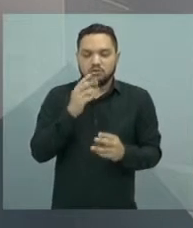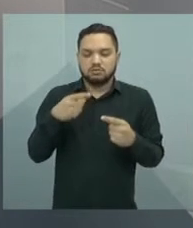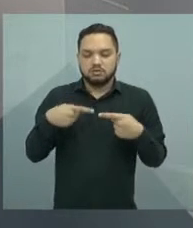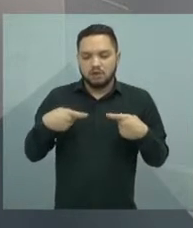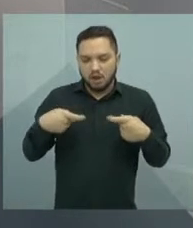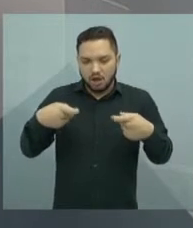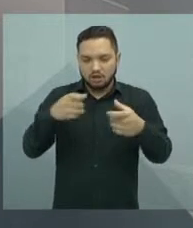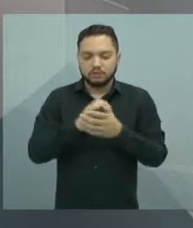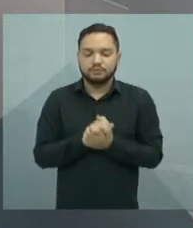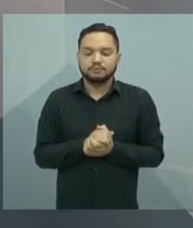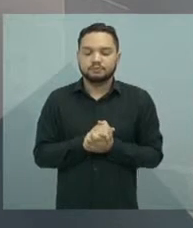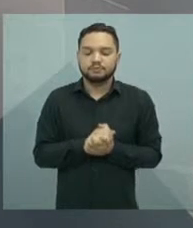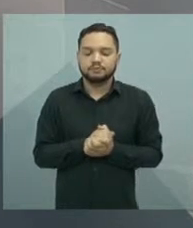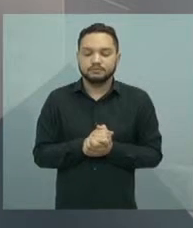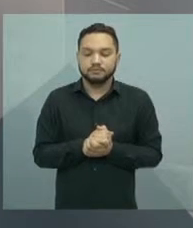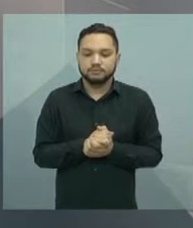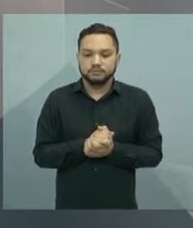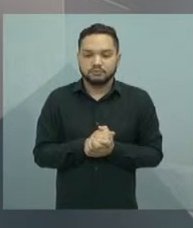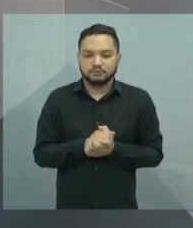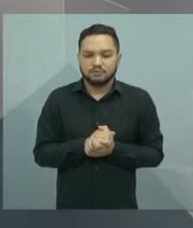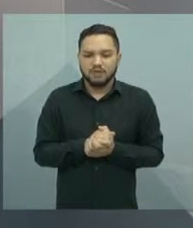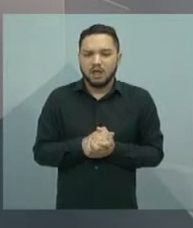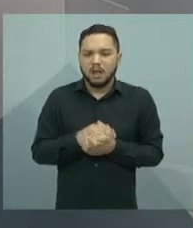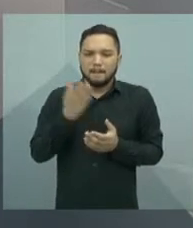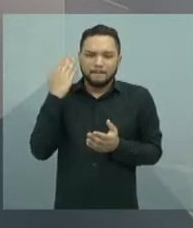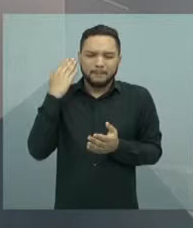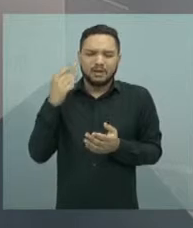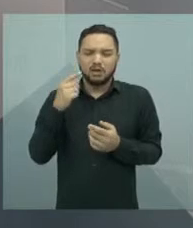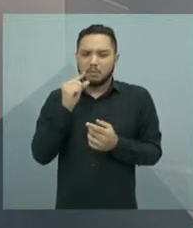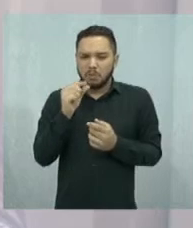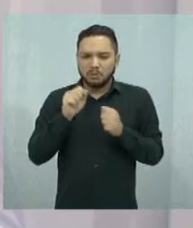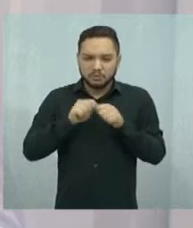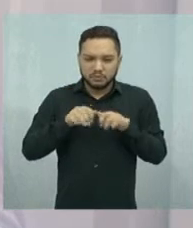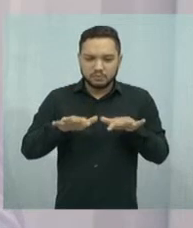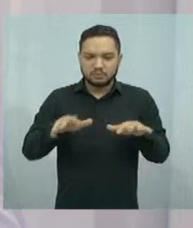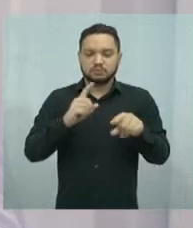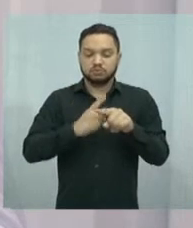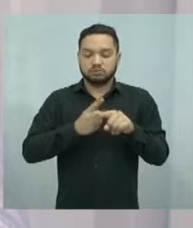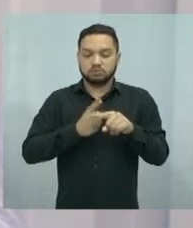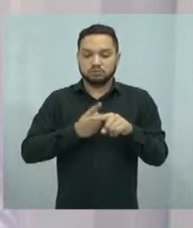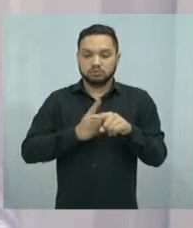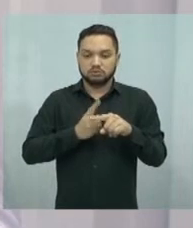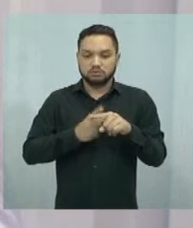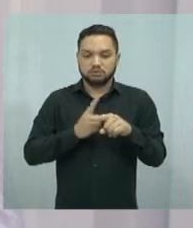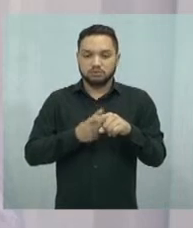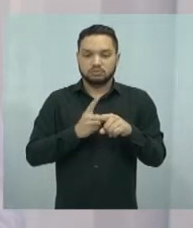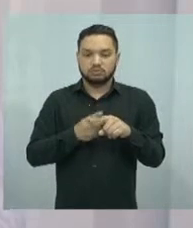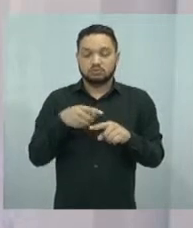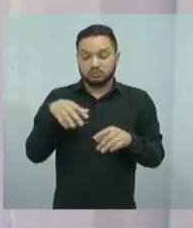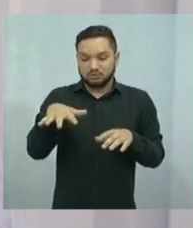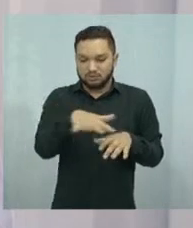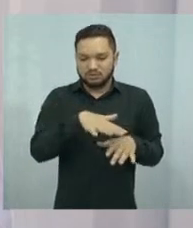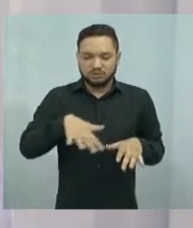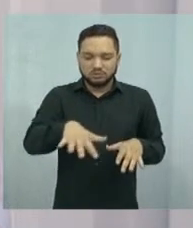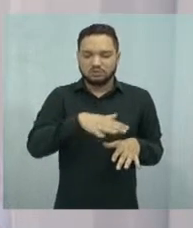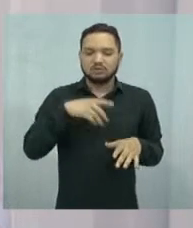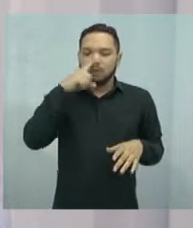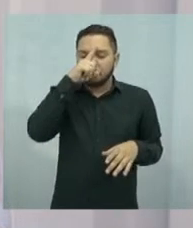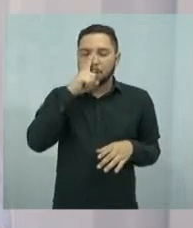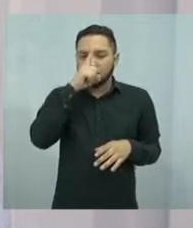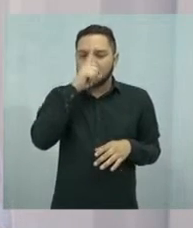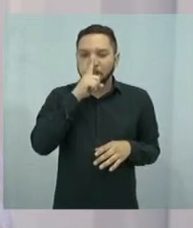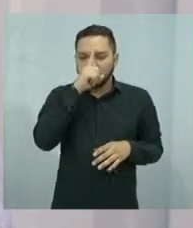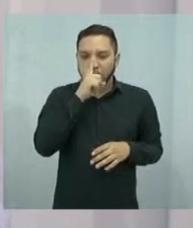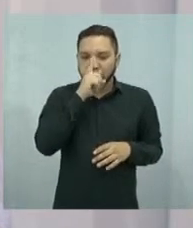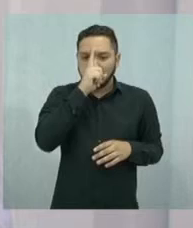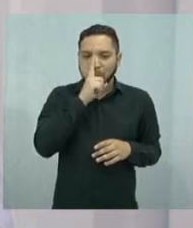então, isso era muito pouco difundido, porque no conflito de cenário belicoso, você tem aí